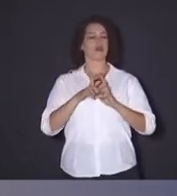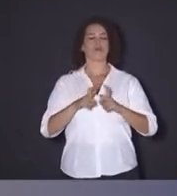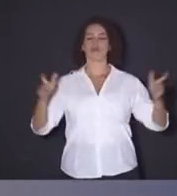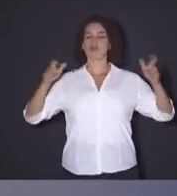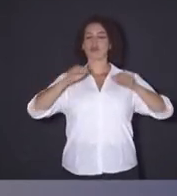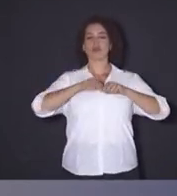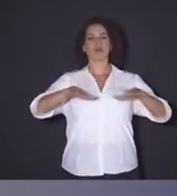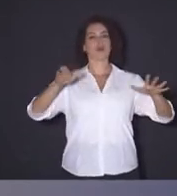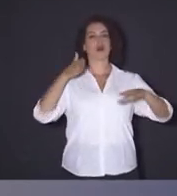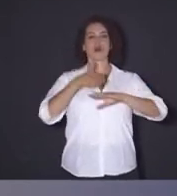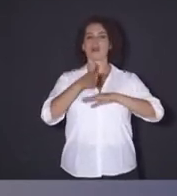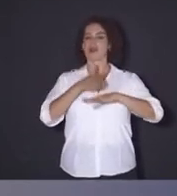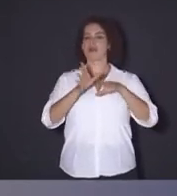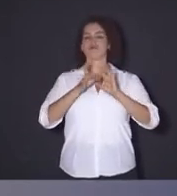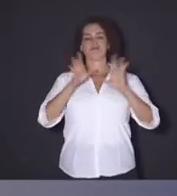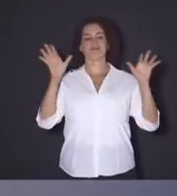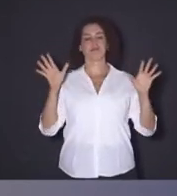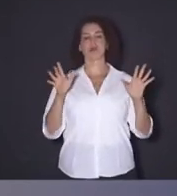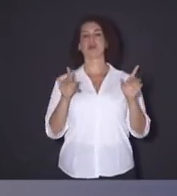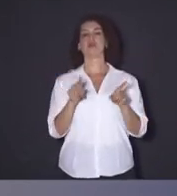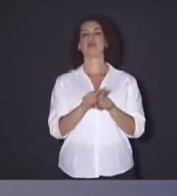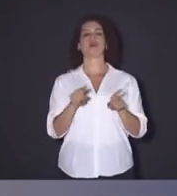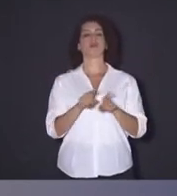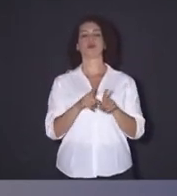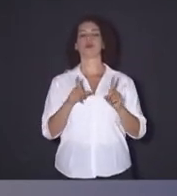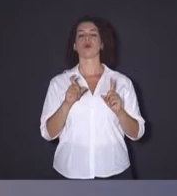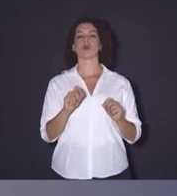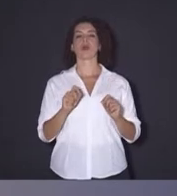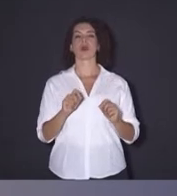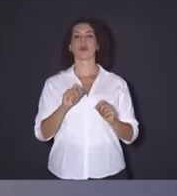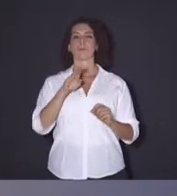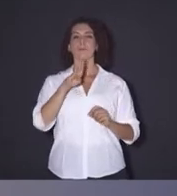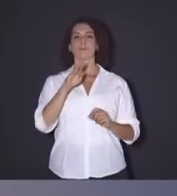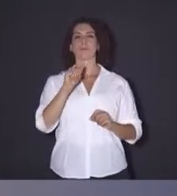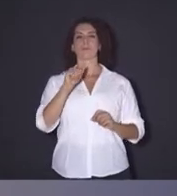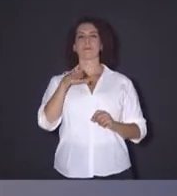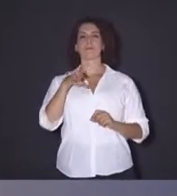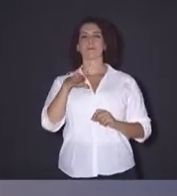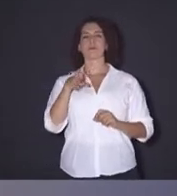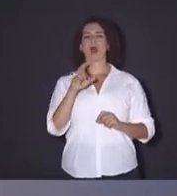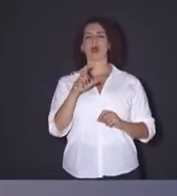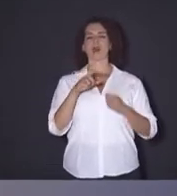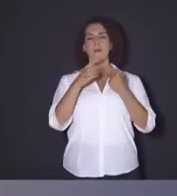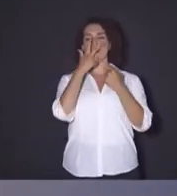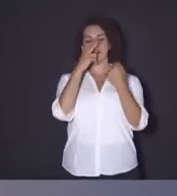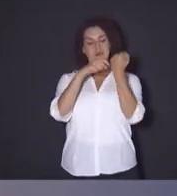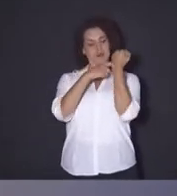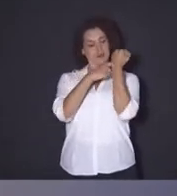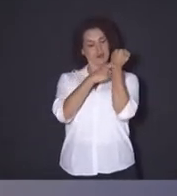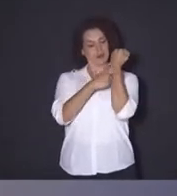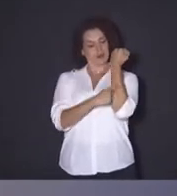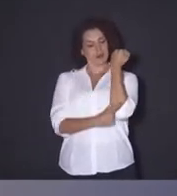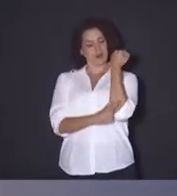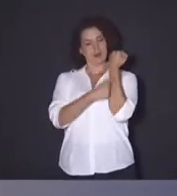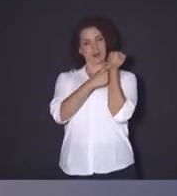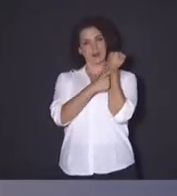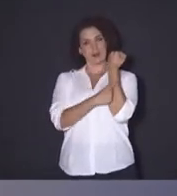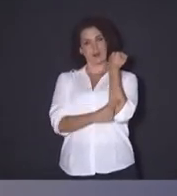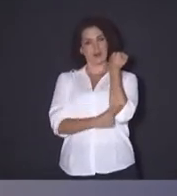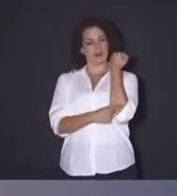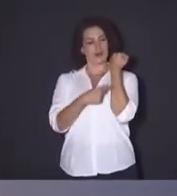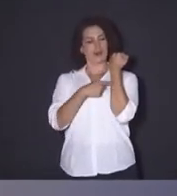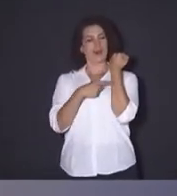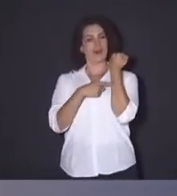pudéssemos falar exatamente, eu diria, de um backbone, de uma espinha dorsal que define um pouco, que